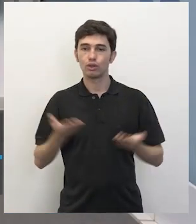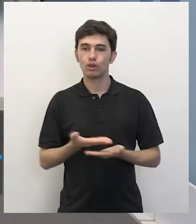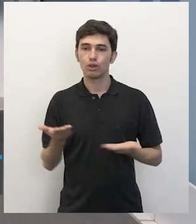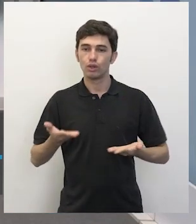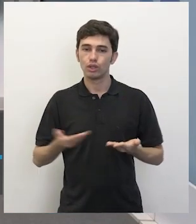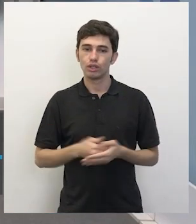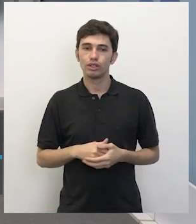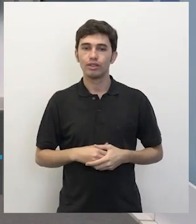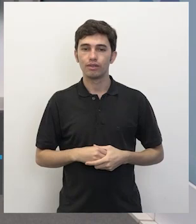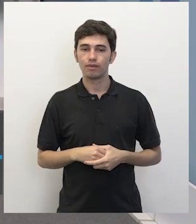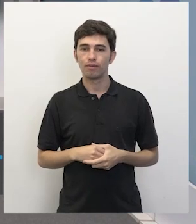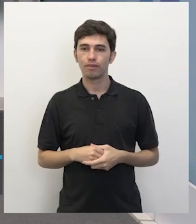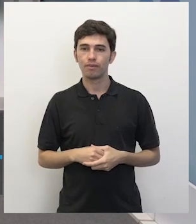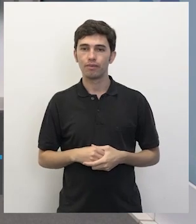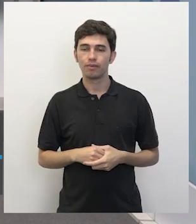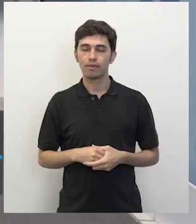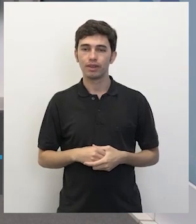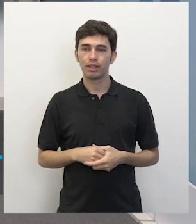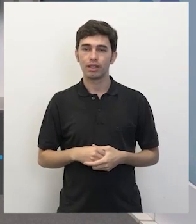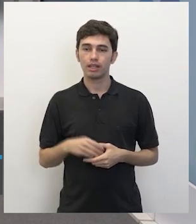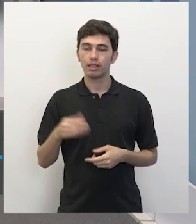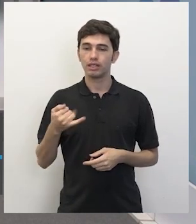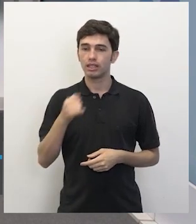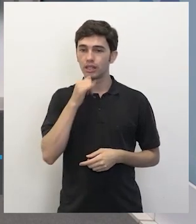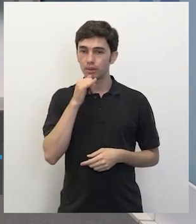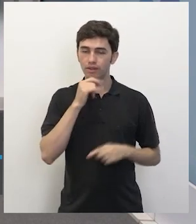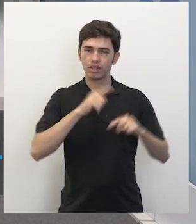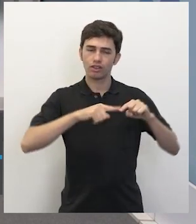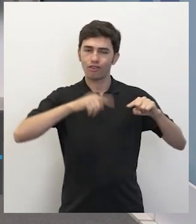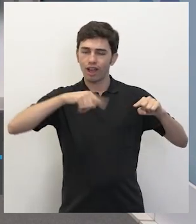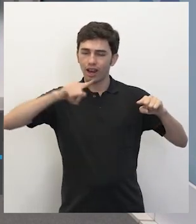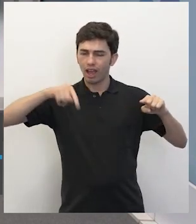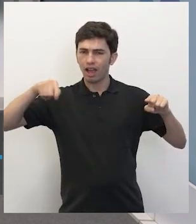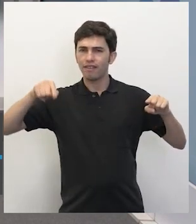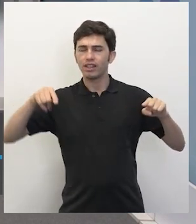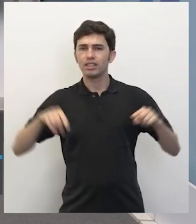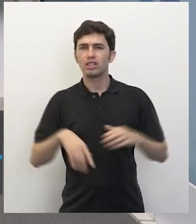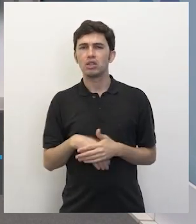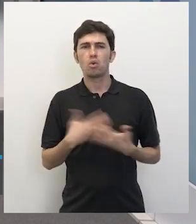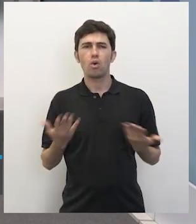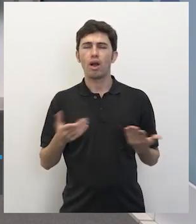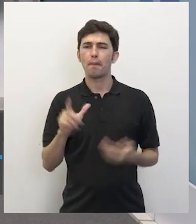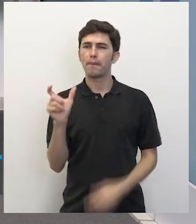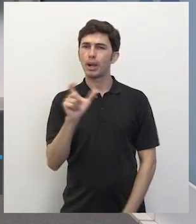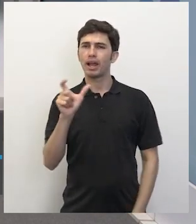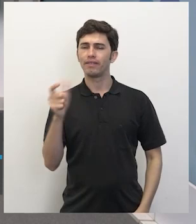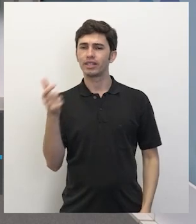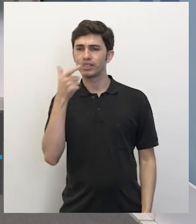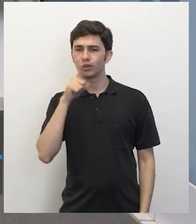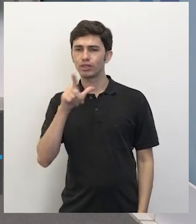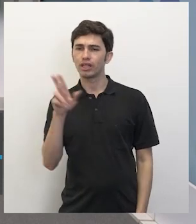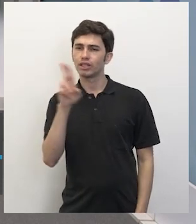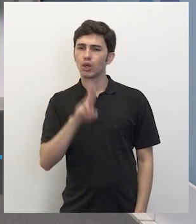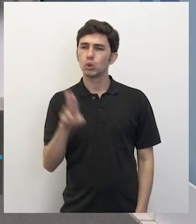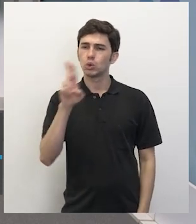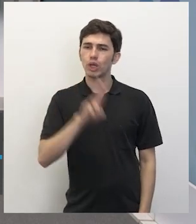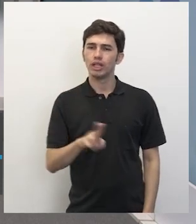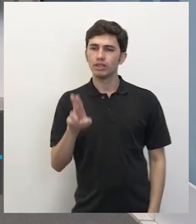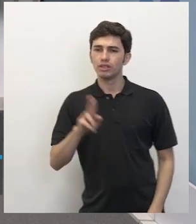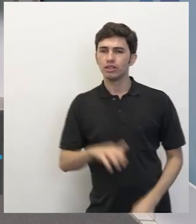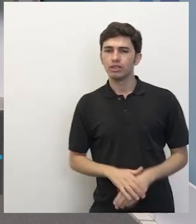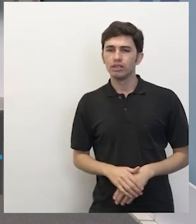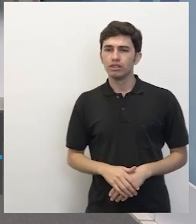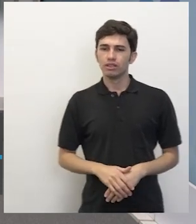de variáveis? Se a gente for pensar aqui, ó, no problema da produção de salgadinhos, que palavra que se encaixa aí, ó? Tá vendo o nosso título? Variáveis